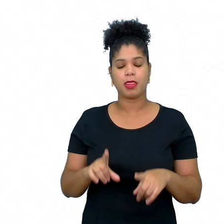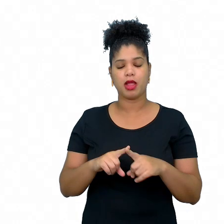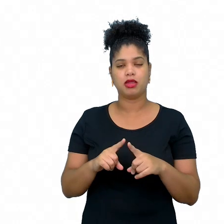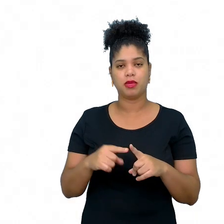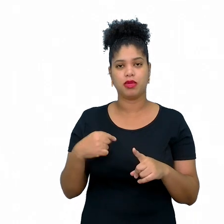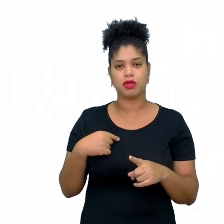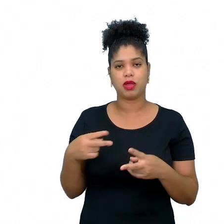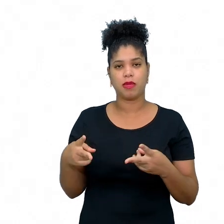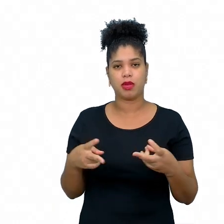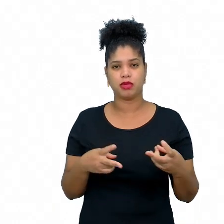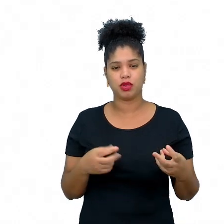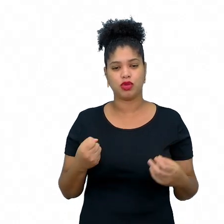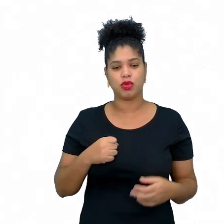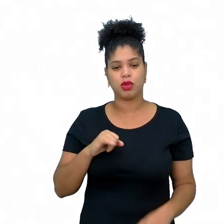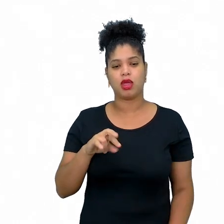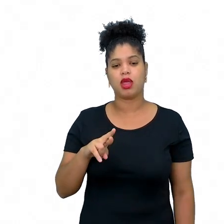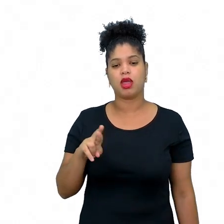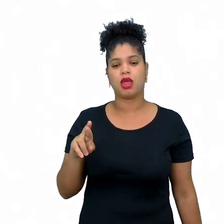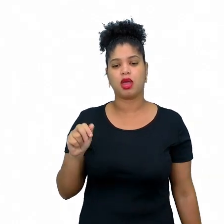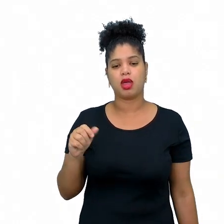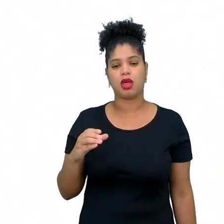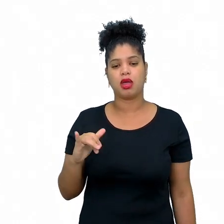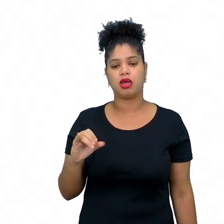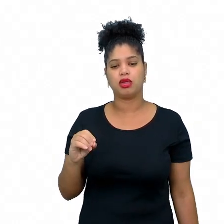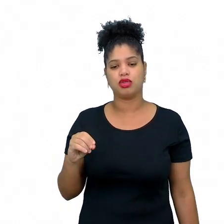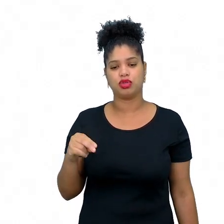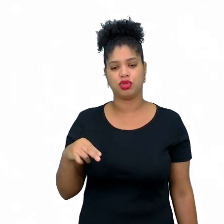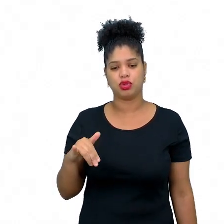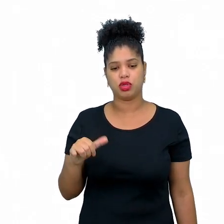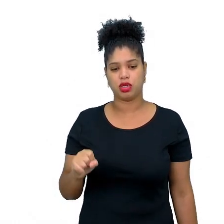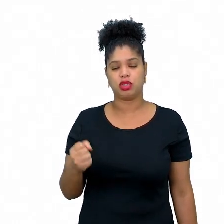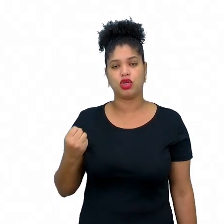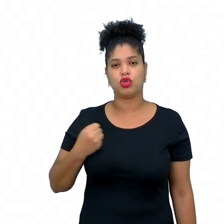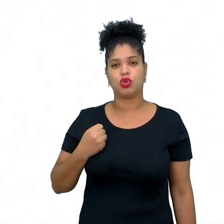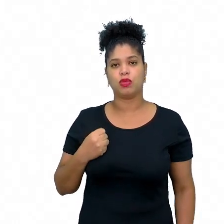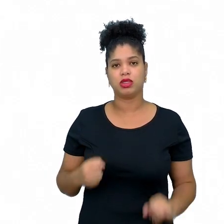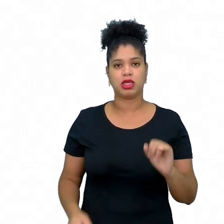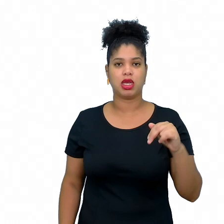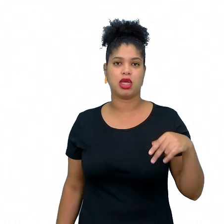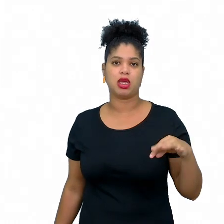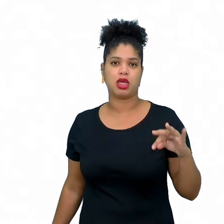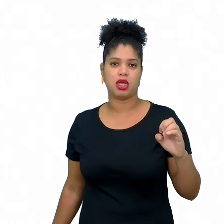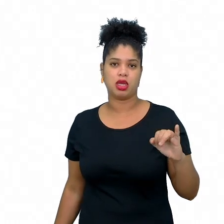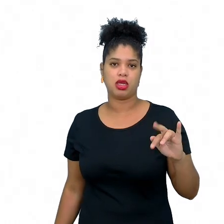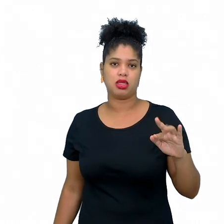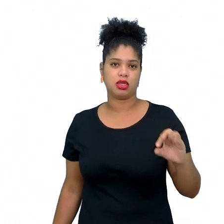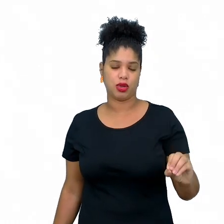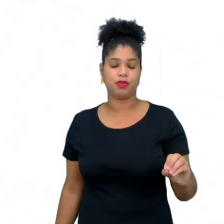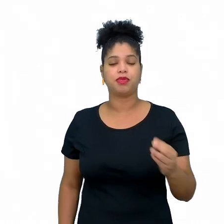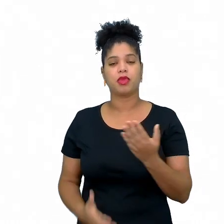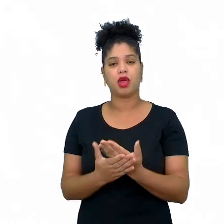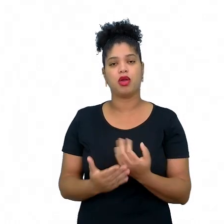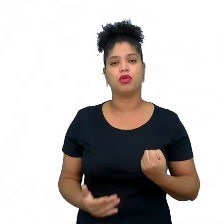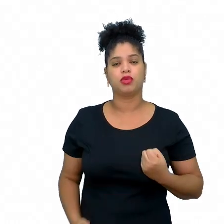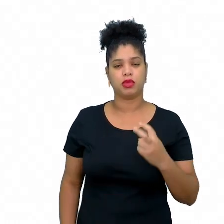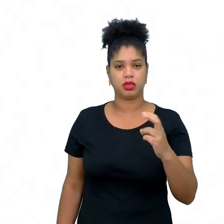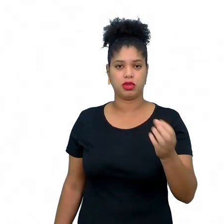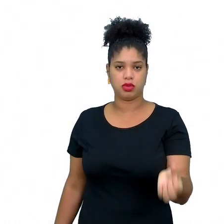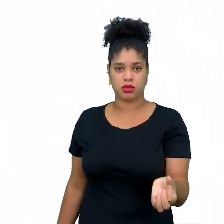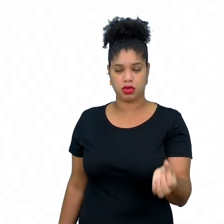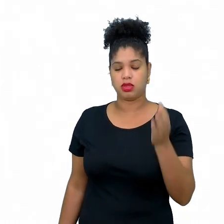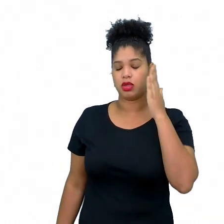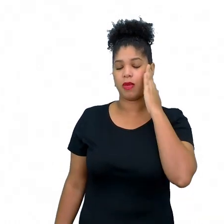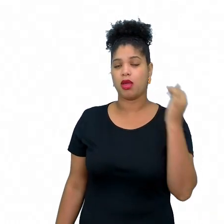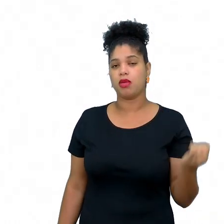Aproximar um número irracional por números inteiros e racionais. Na aula 5 e 6, a importância